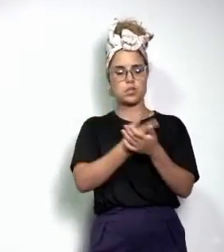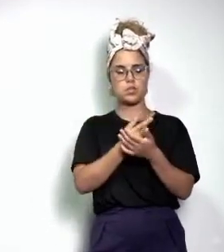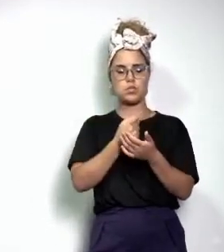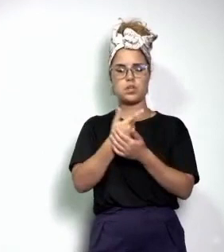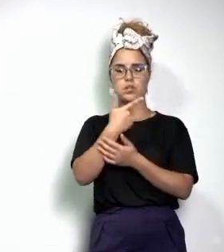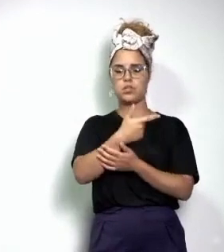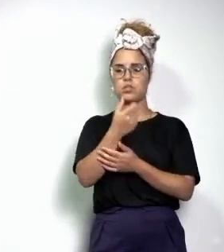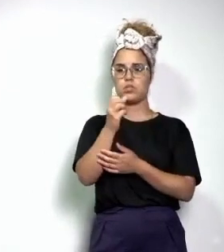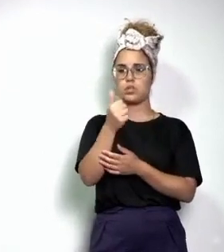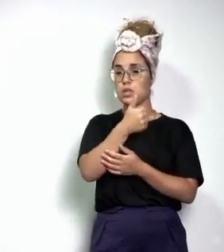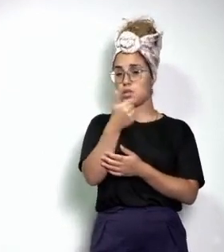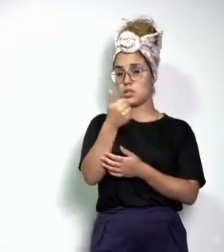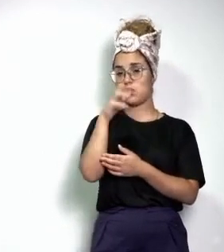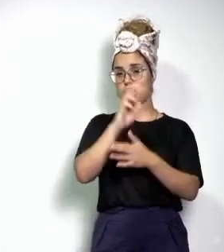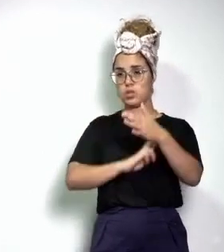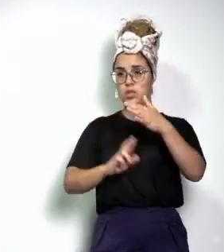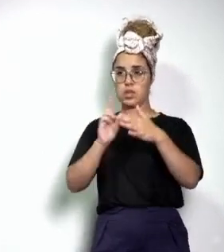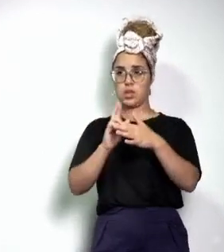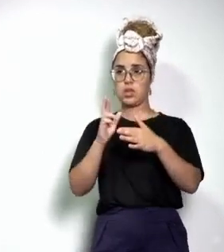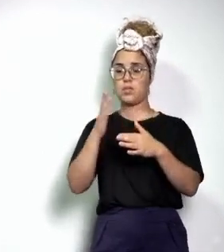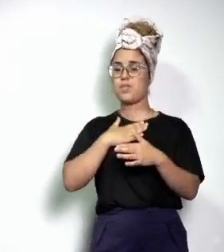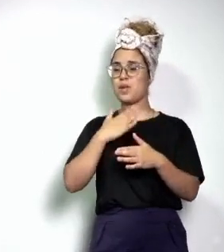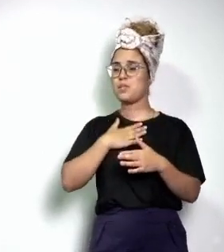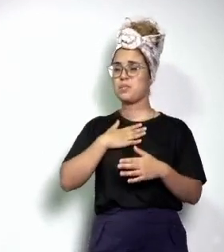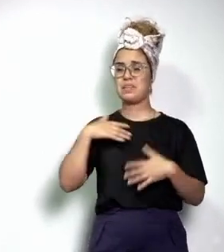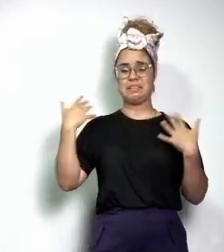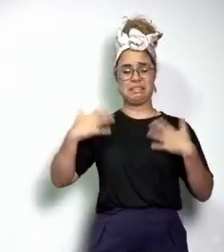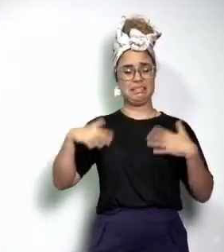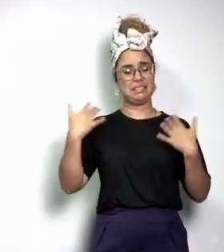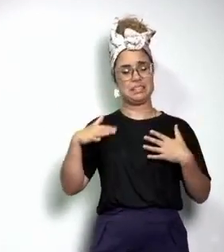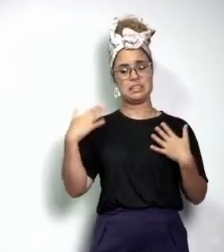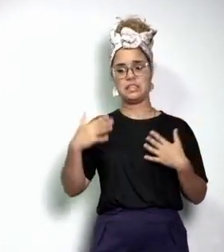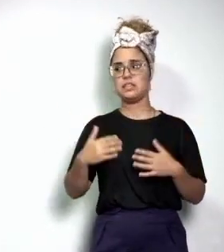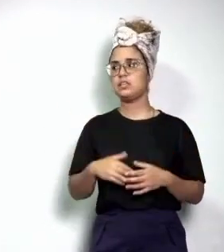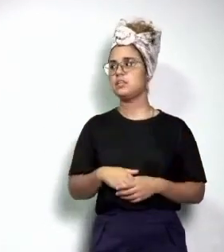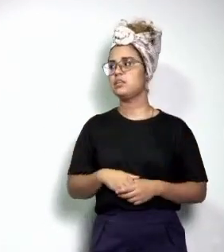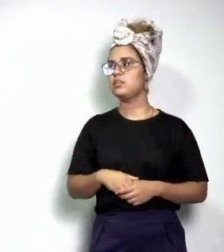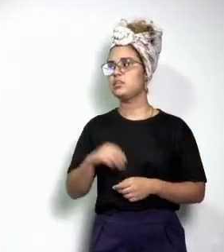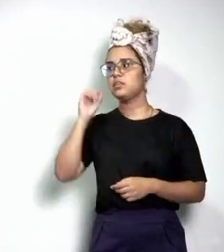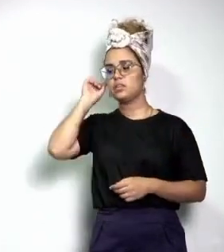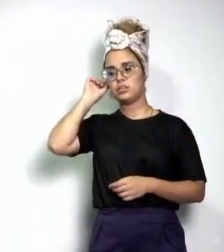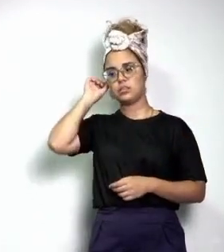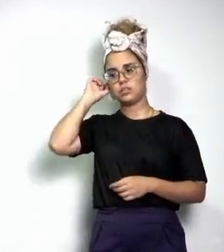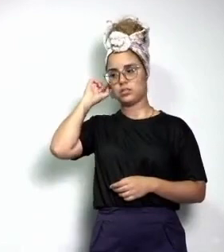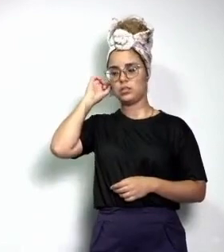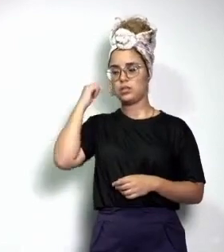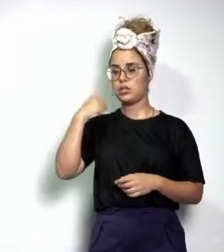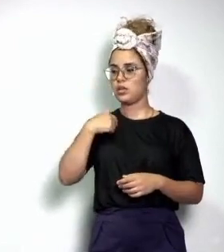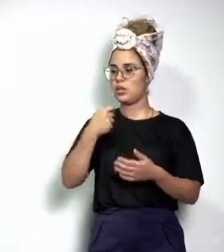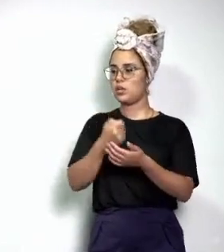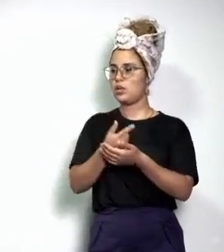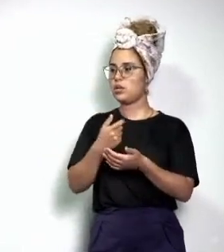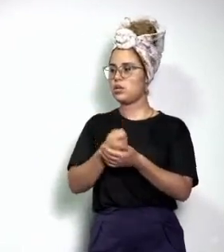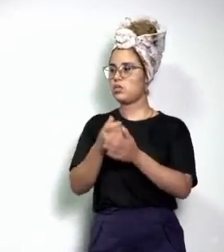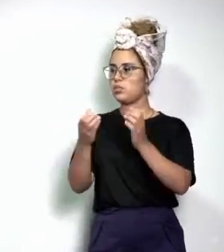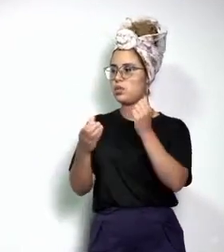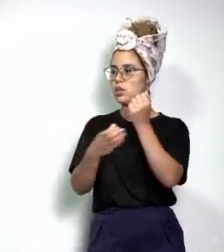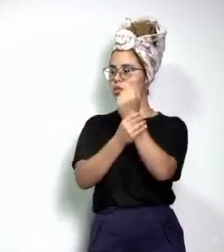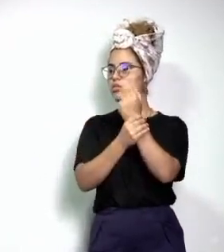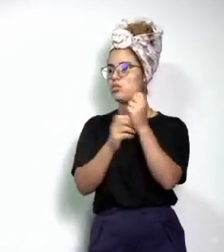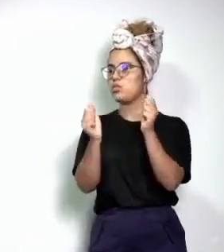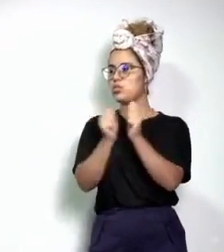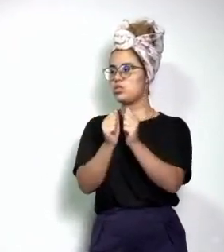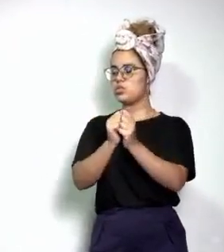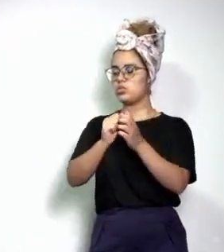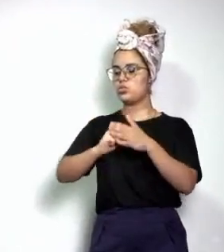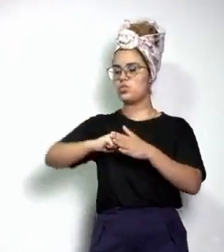saindo R$ 211. Isso, para mim, é absurdo de caro. Eu comprei essa garrinha junto com o